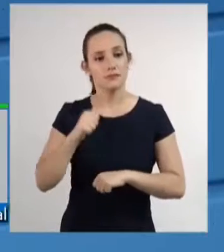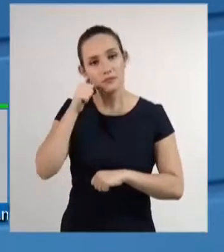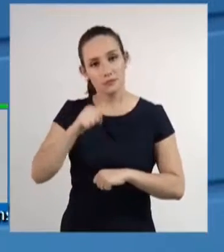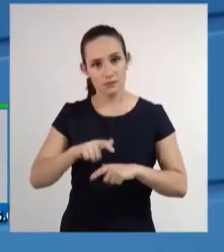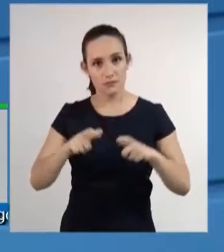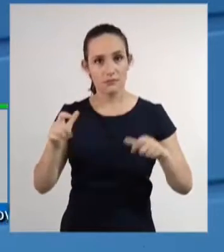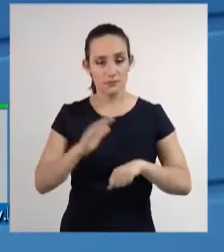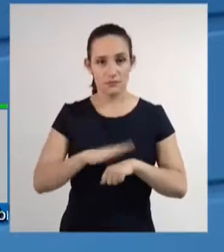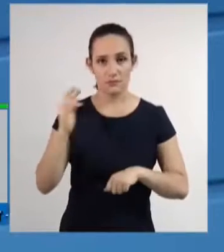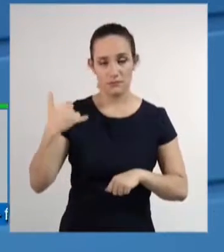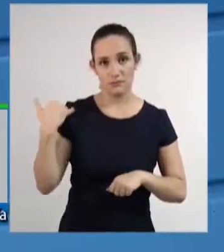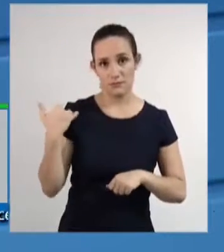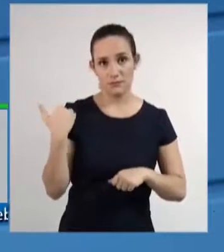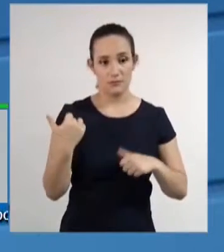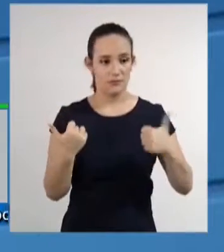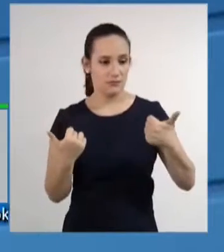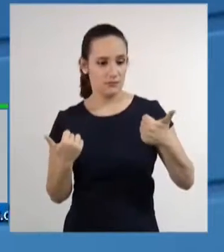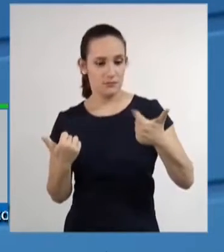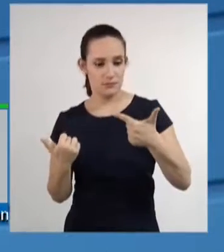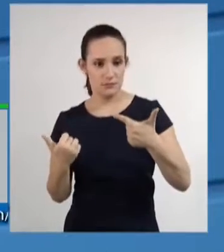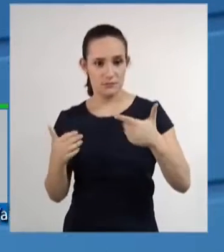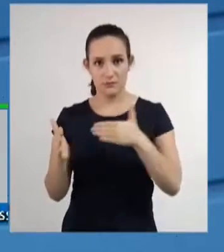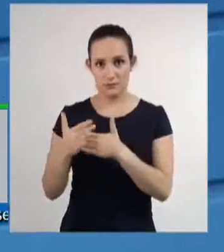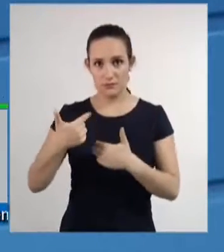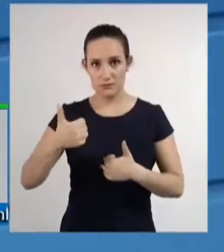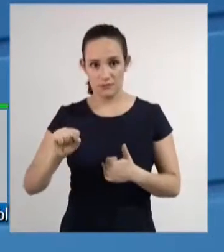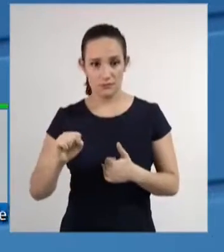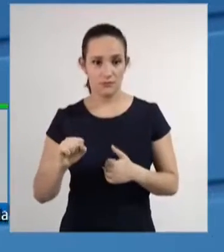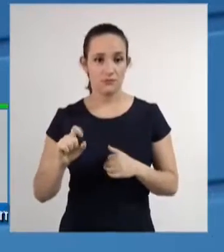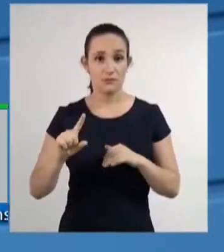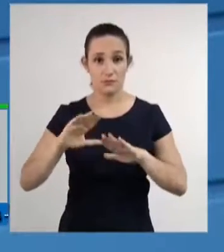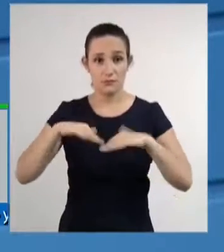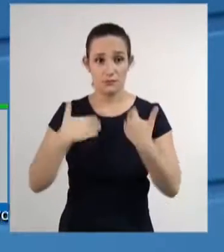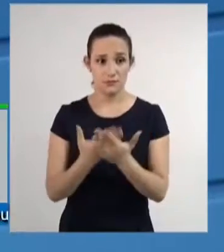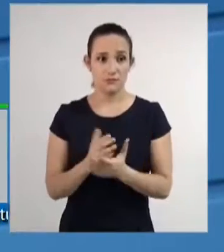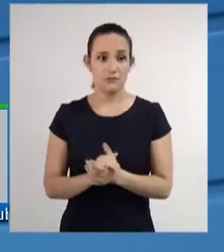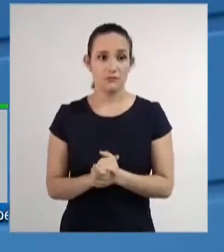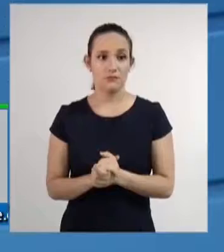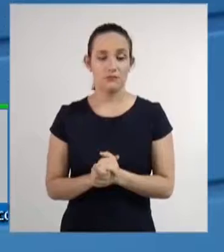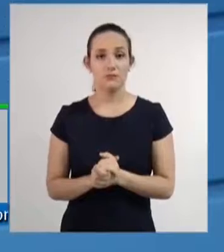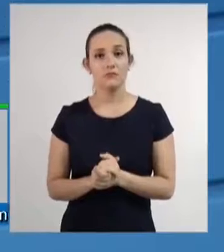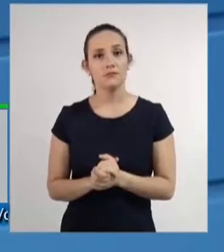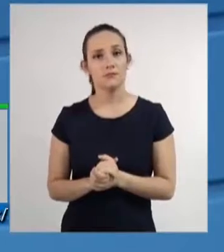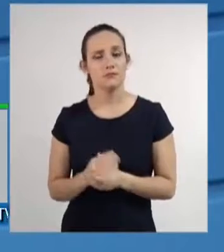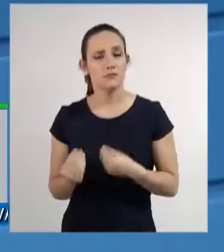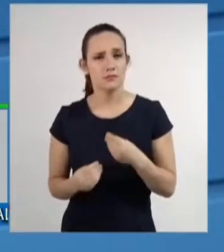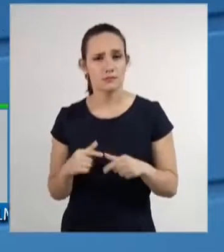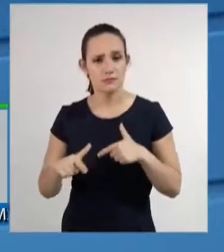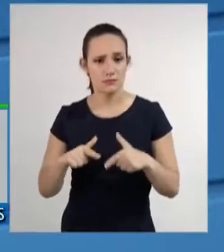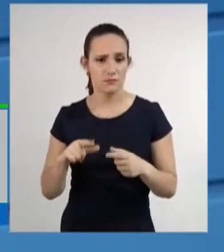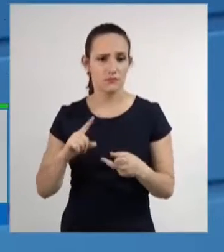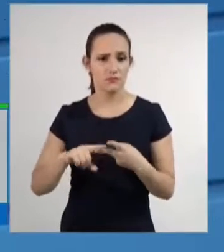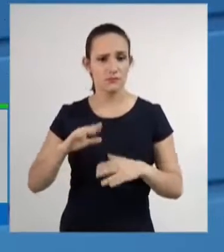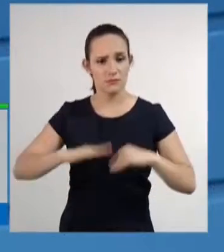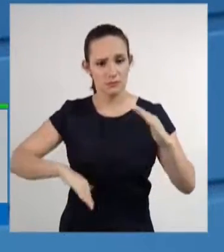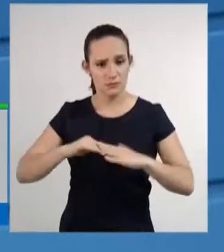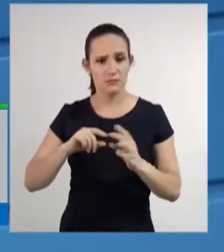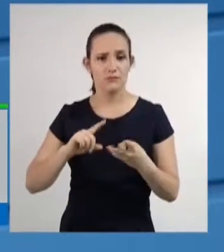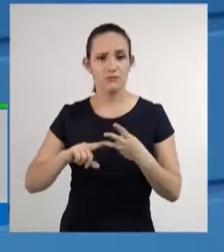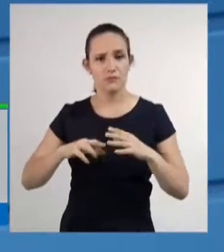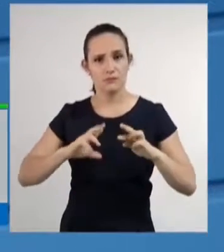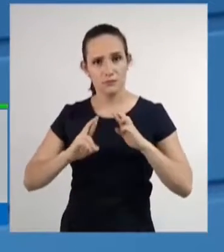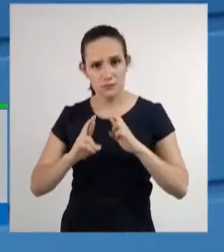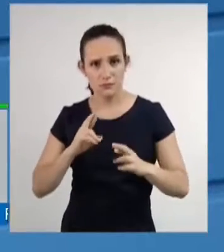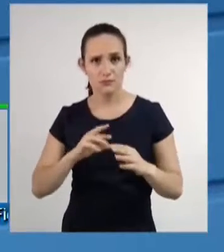entre 12 e 18 anos de idade. Escolaridade, mercado de trabalho, profissão,